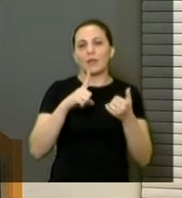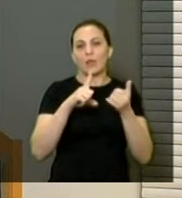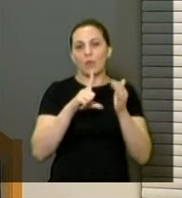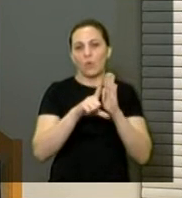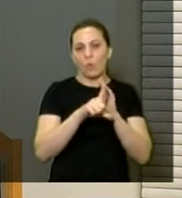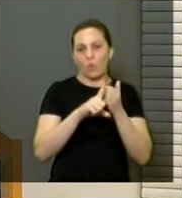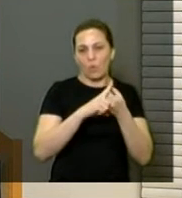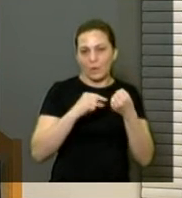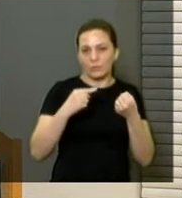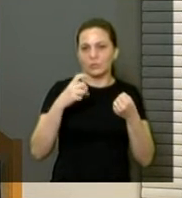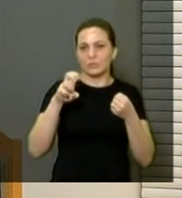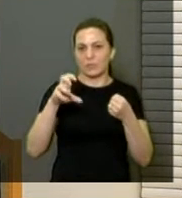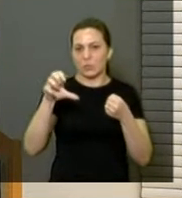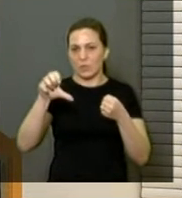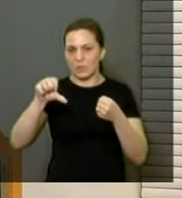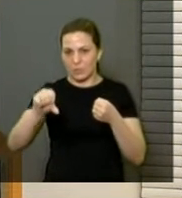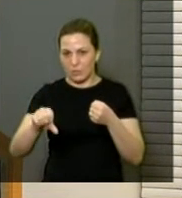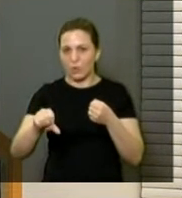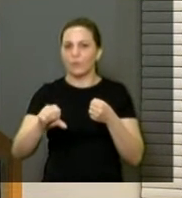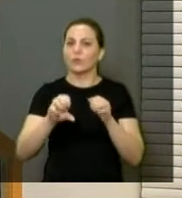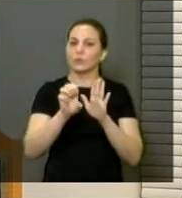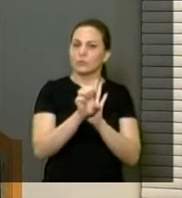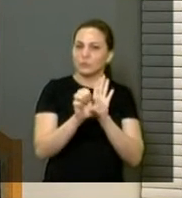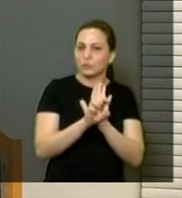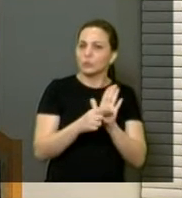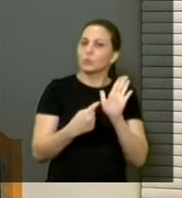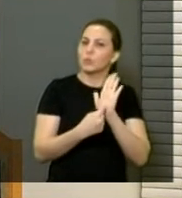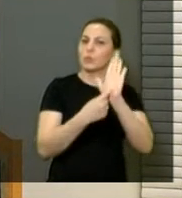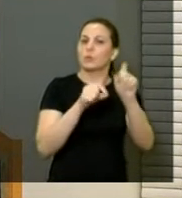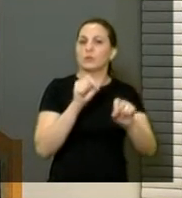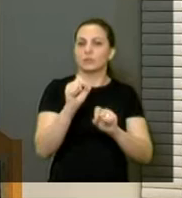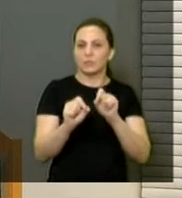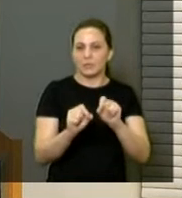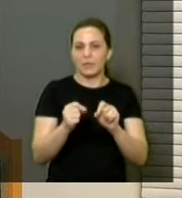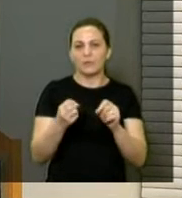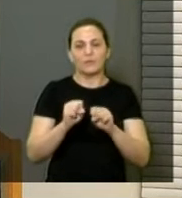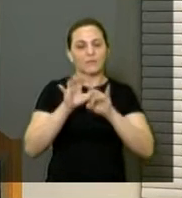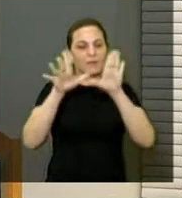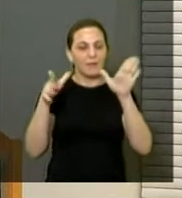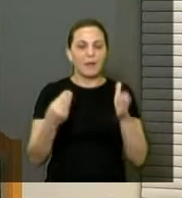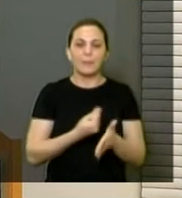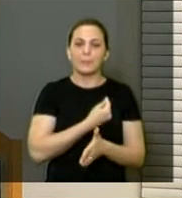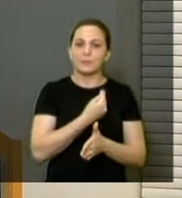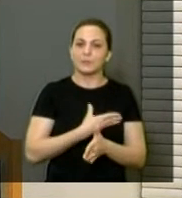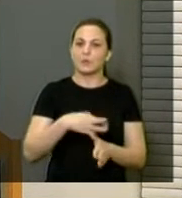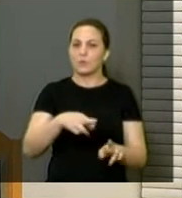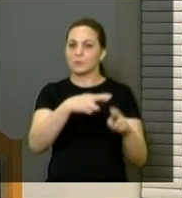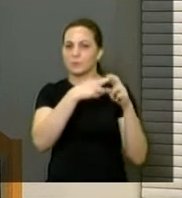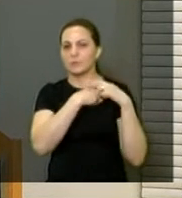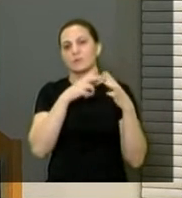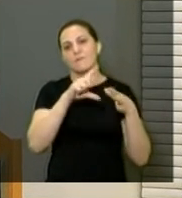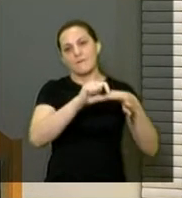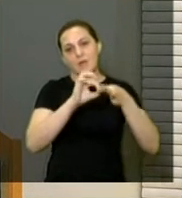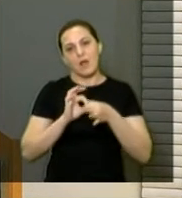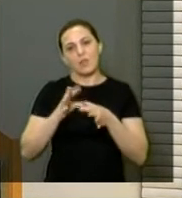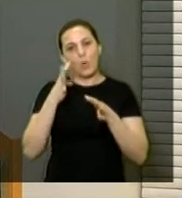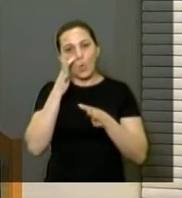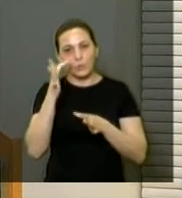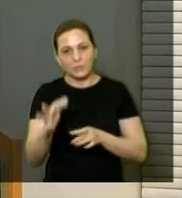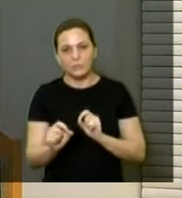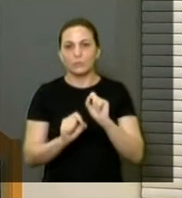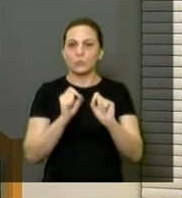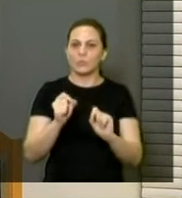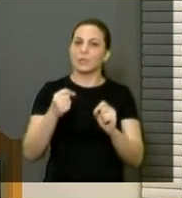59 parágrafo 8º do estatuto que determina nos casos em que não ficar claro a participação ou responsabilidade do filiado denunciado a